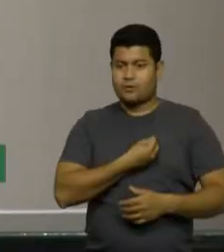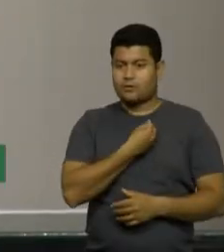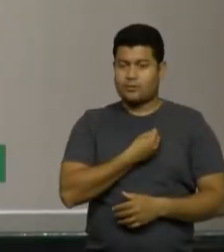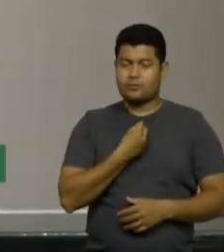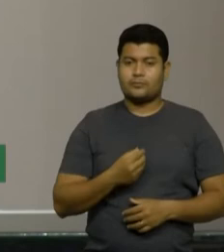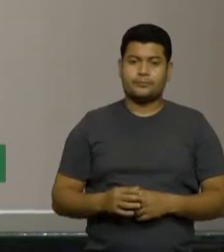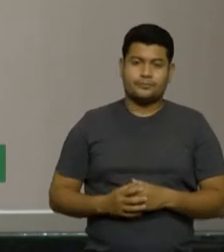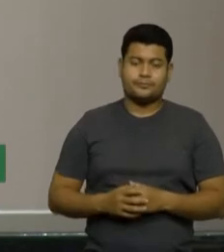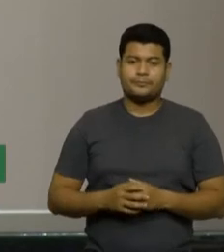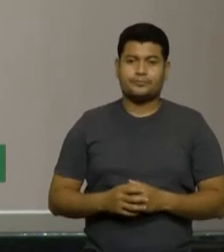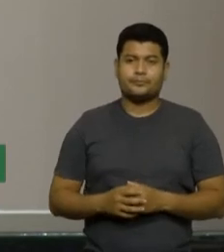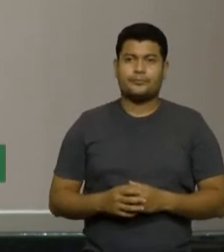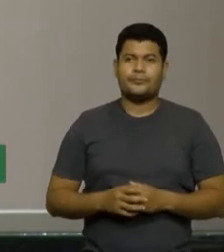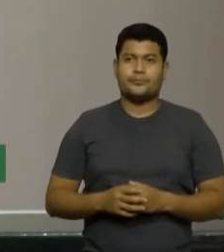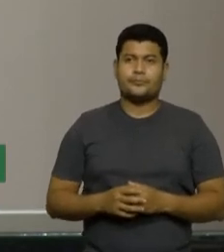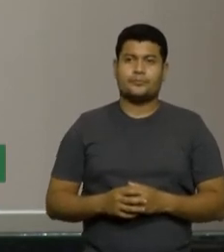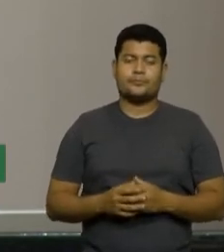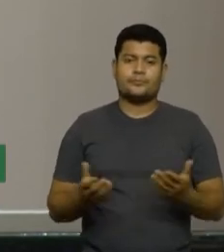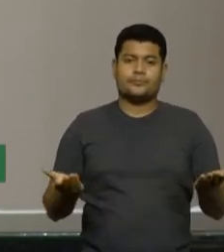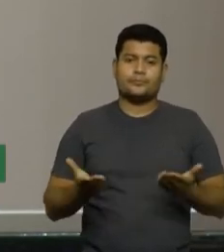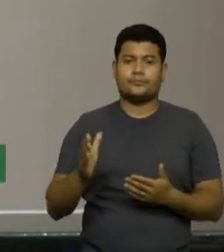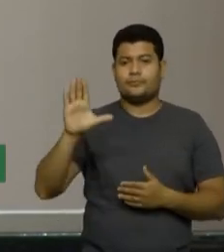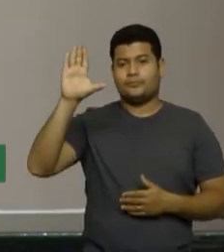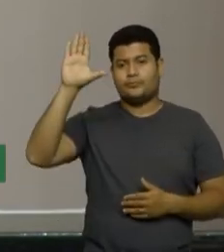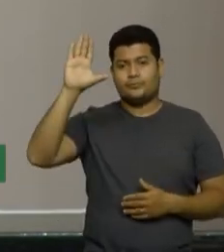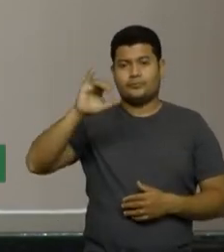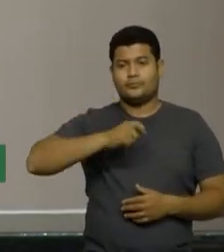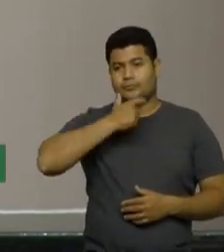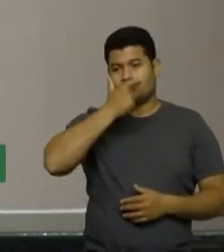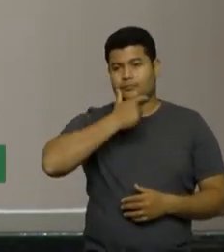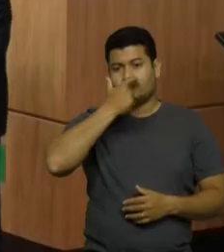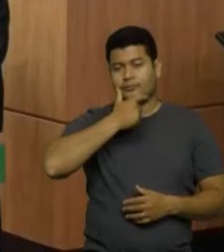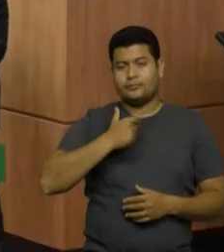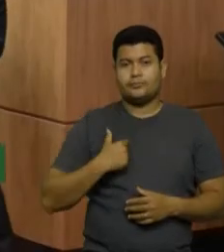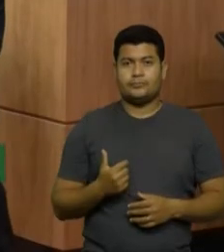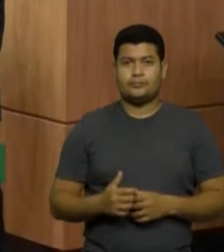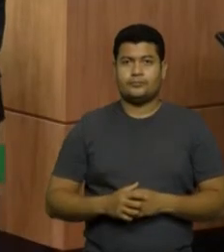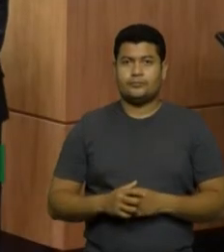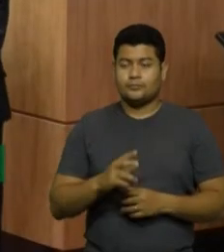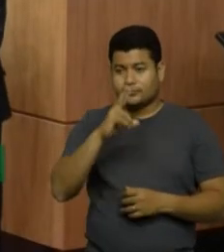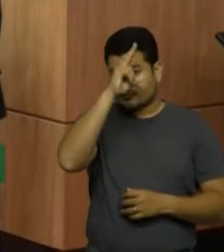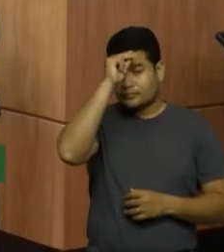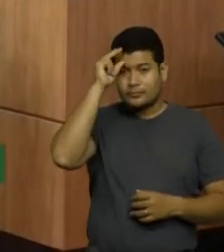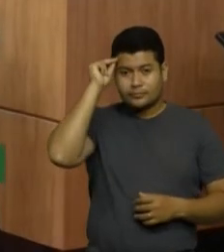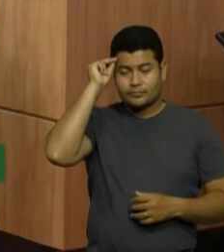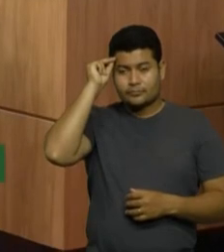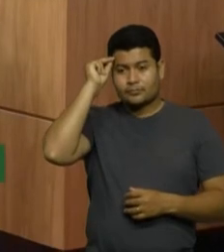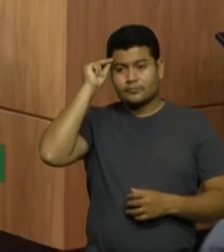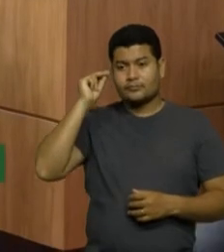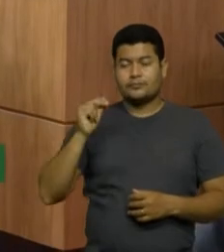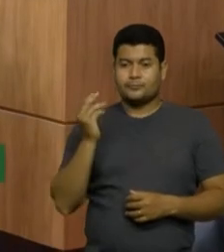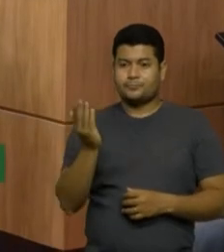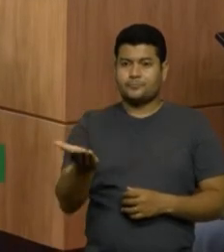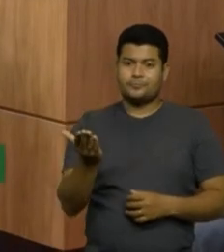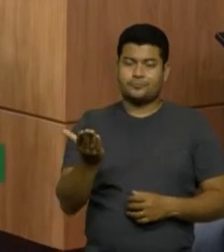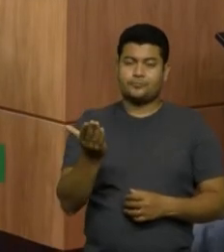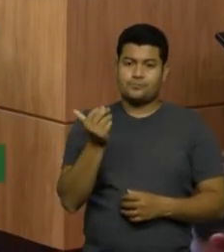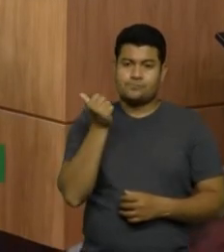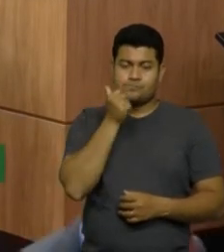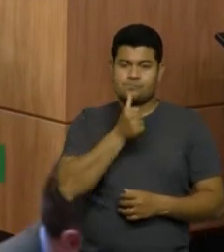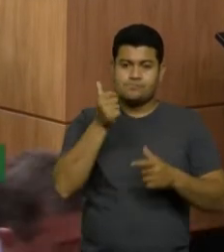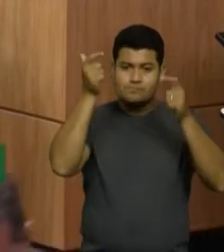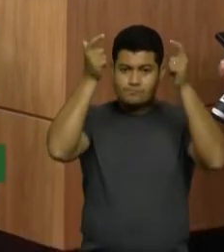Com a palavra também o deputado Jean Recompe. Prefeito e nossa rainha, nossas princesas,